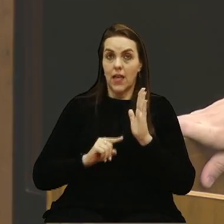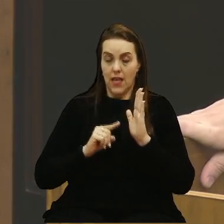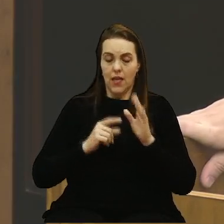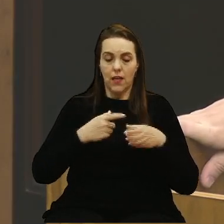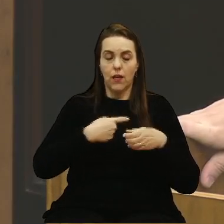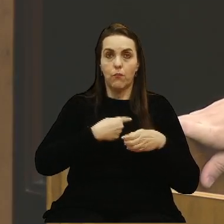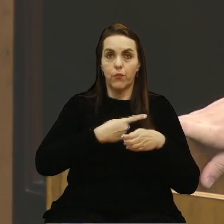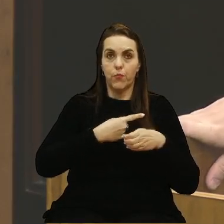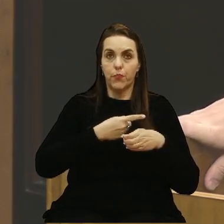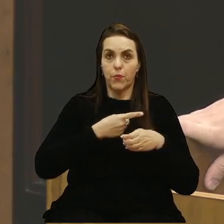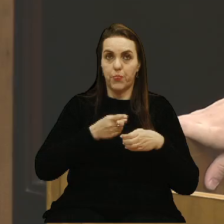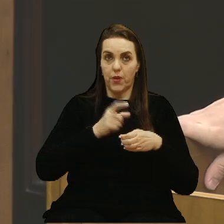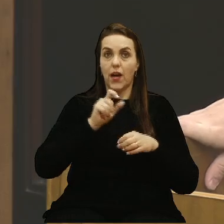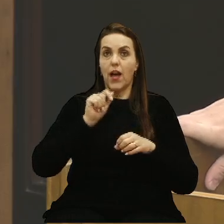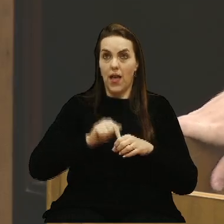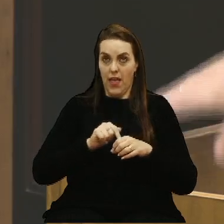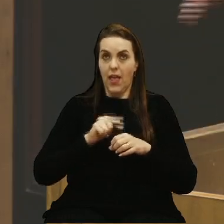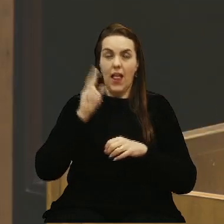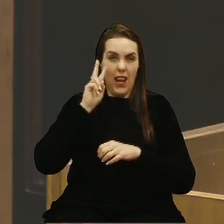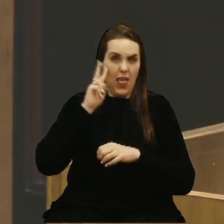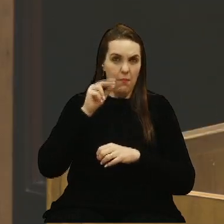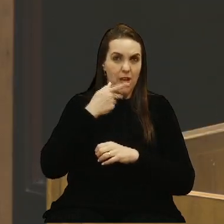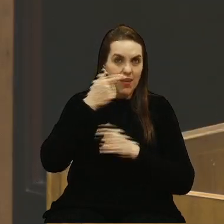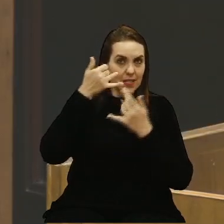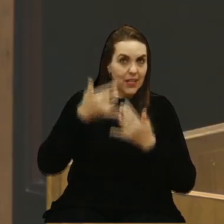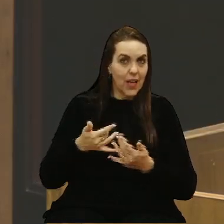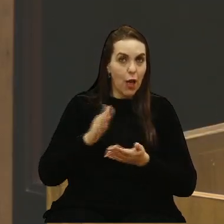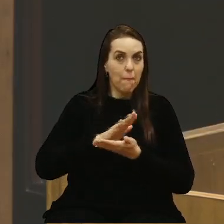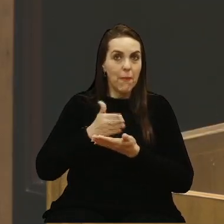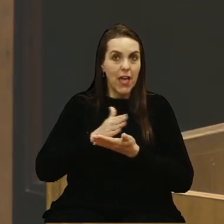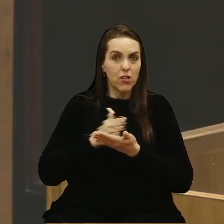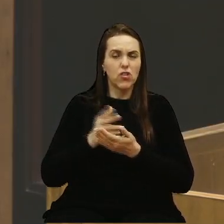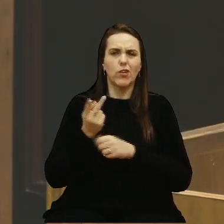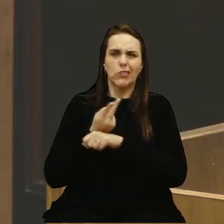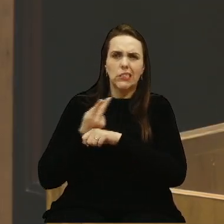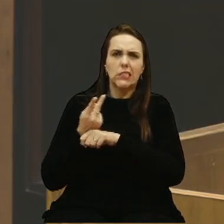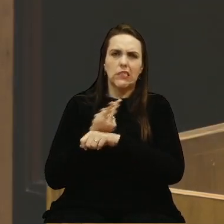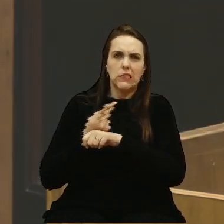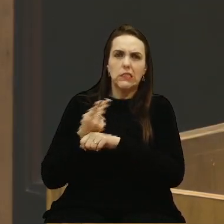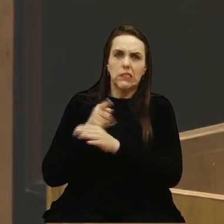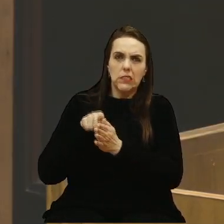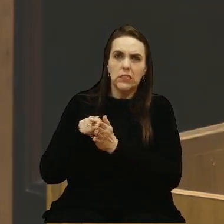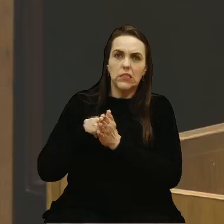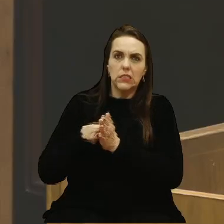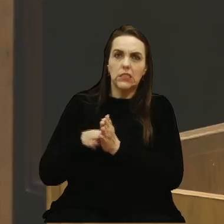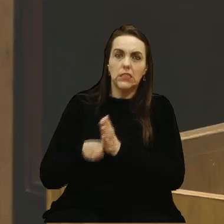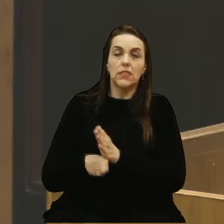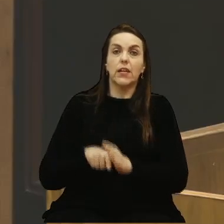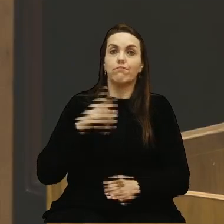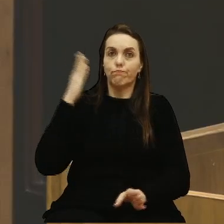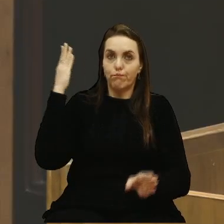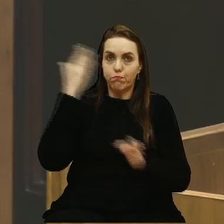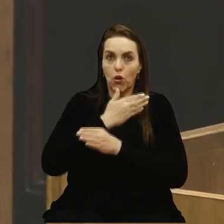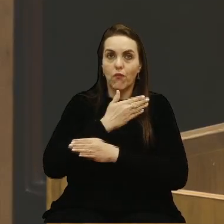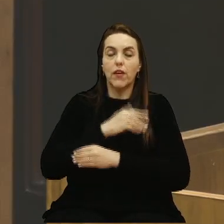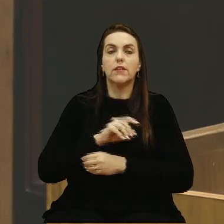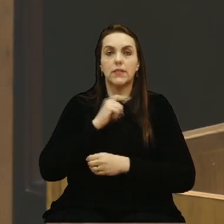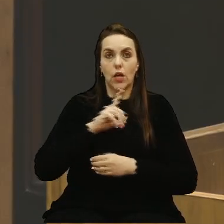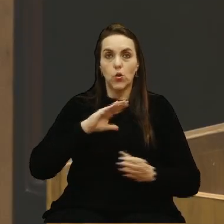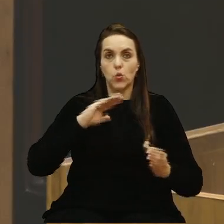senhora lembra que eu falei sobre isso, que era feito por média? E eu fui atrás, até que consegui comprovar isso e ingressei